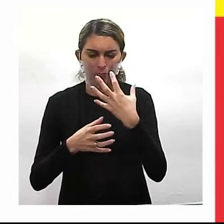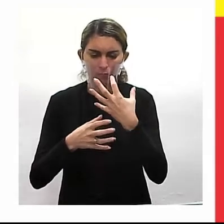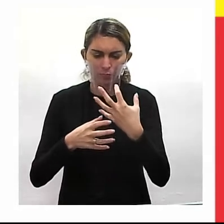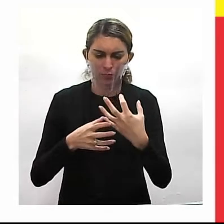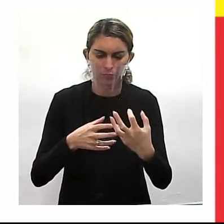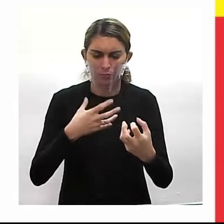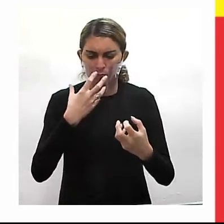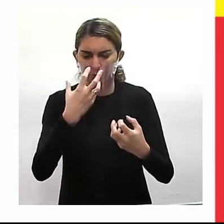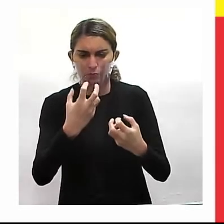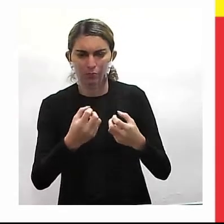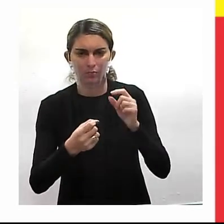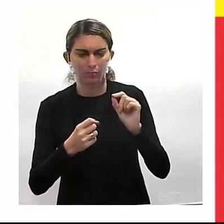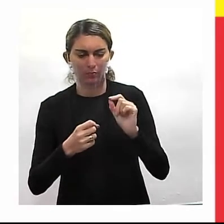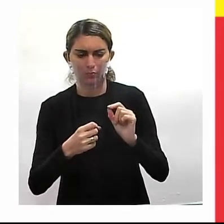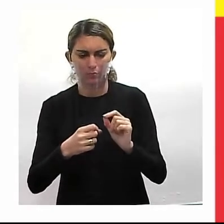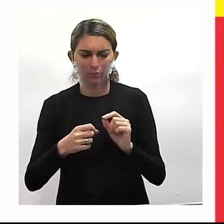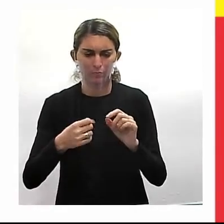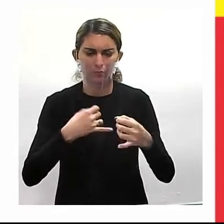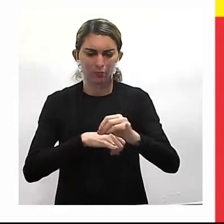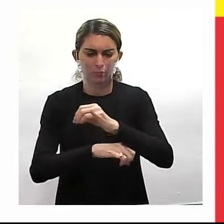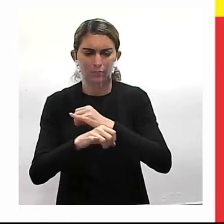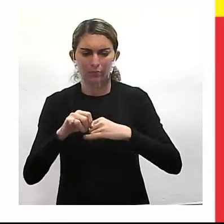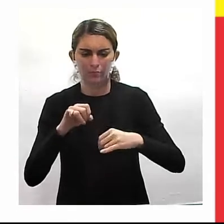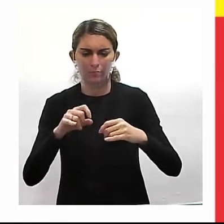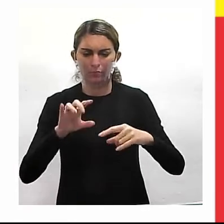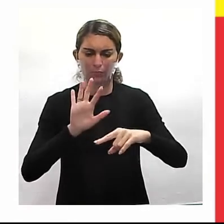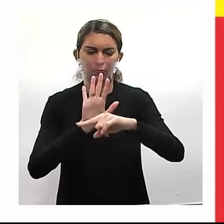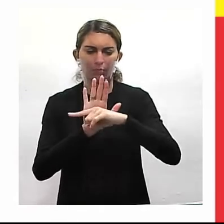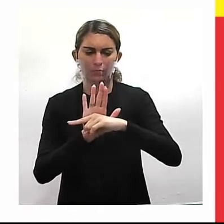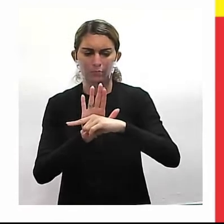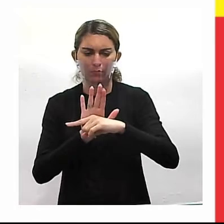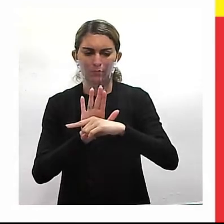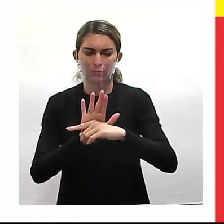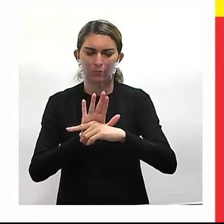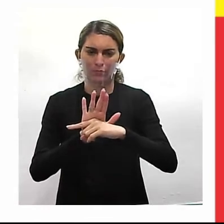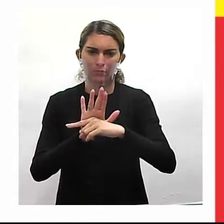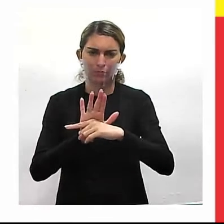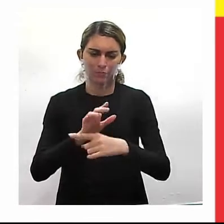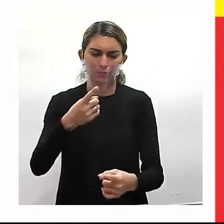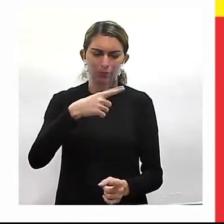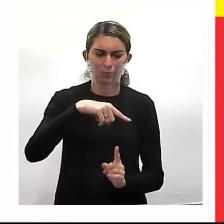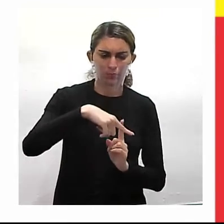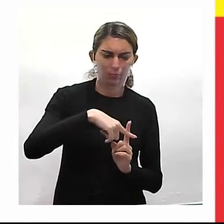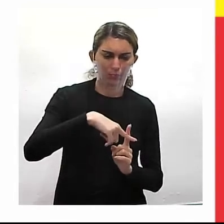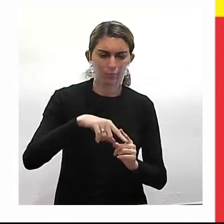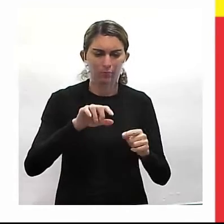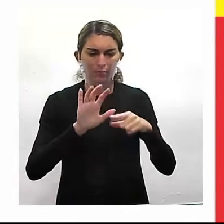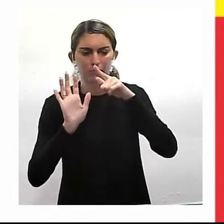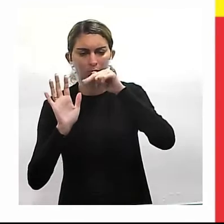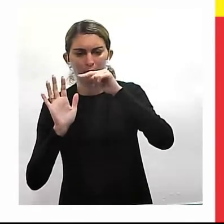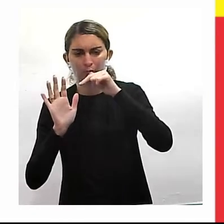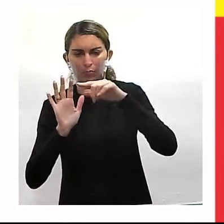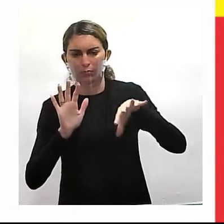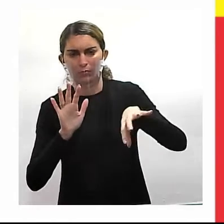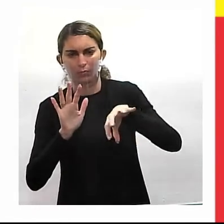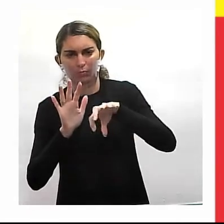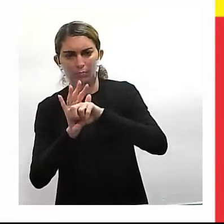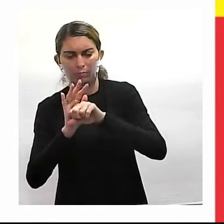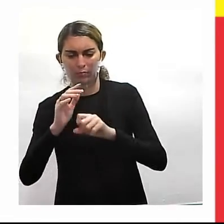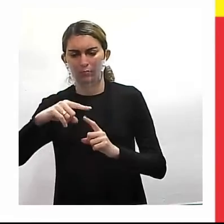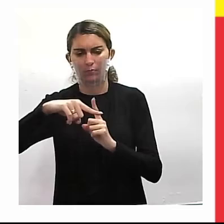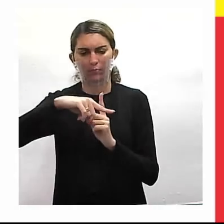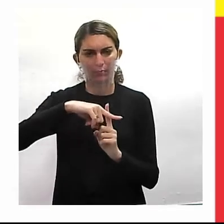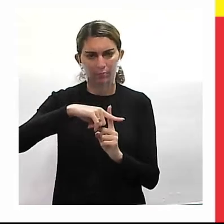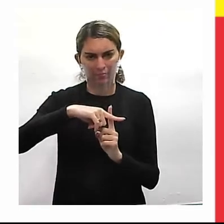atraídos, respectivamente, pelos íons de carga oposta. Então, se aqui é negativo, a água vai ser atraída pela parte positiva